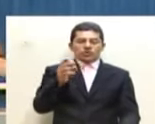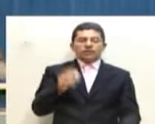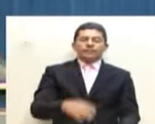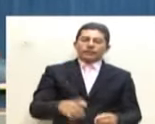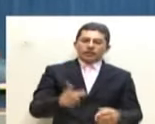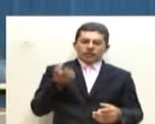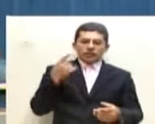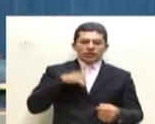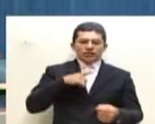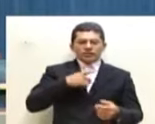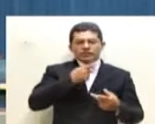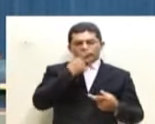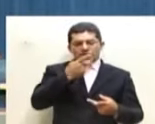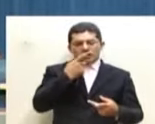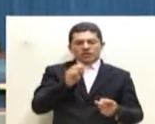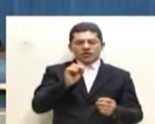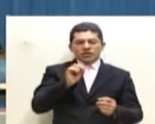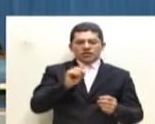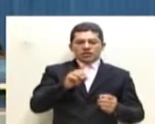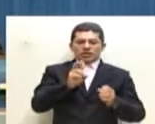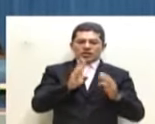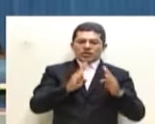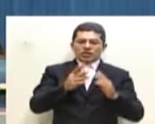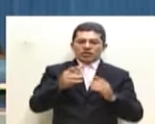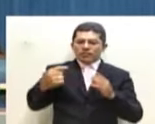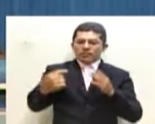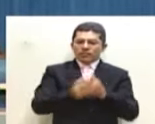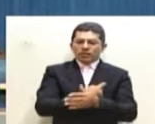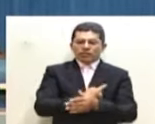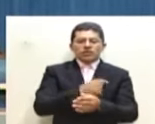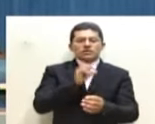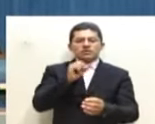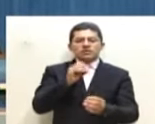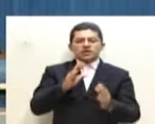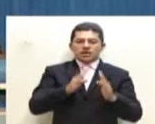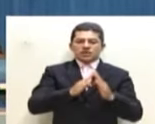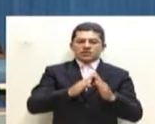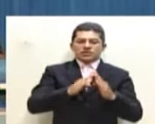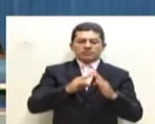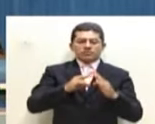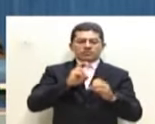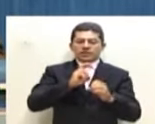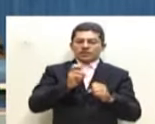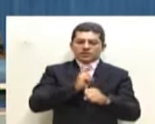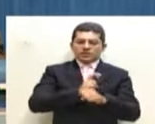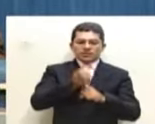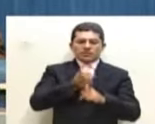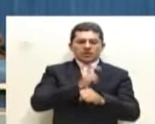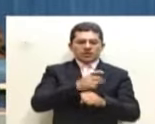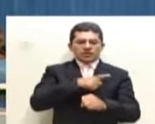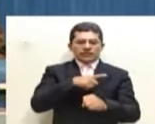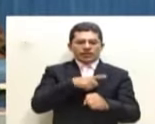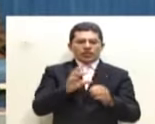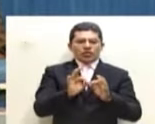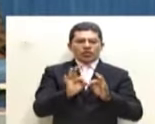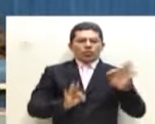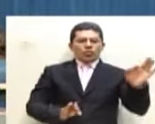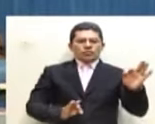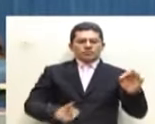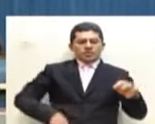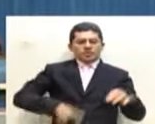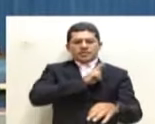de representar o povo do Amazonas. E eu falei que não, que estava perto, porque quem decide quem representa o povo